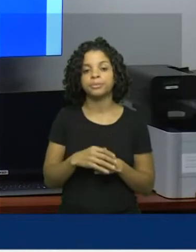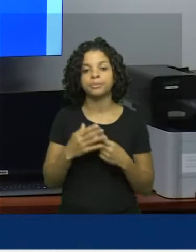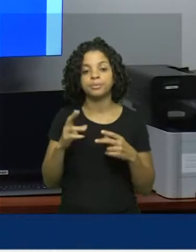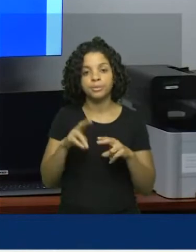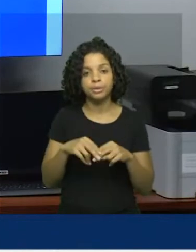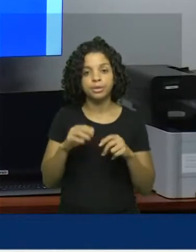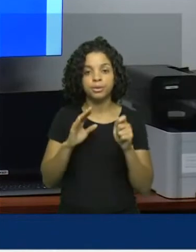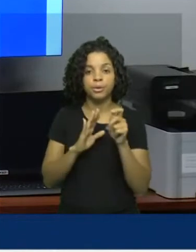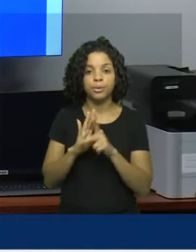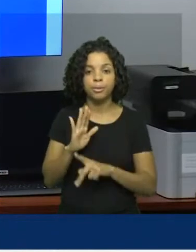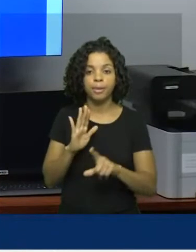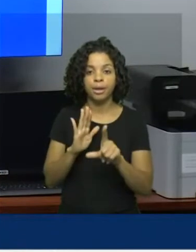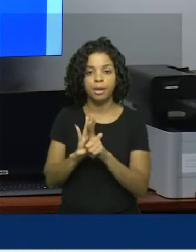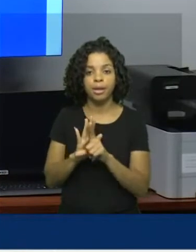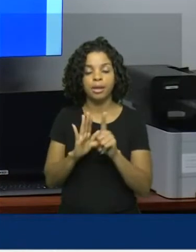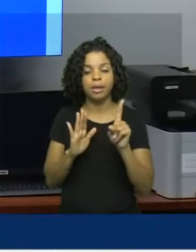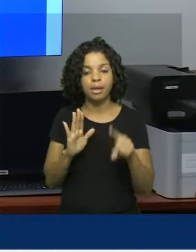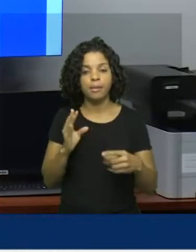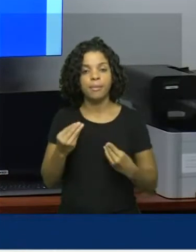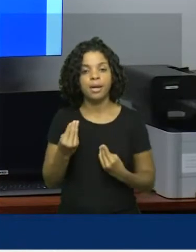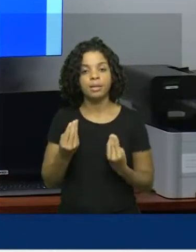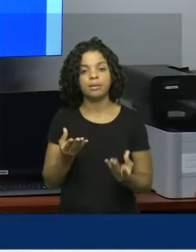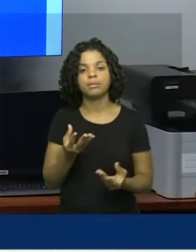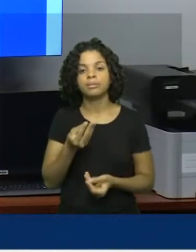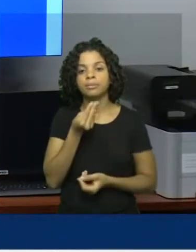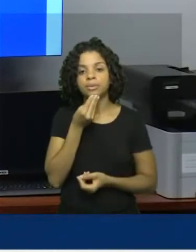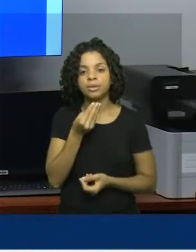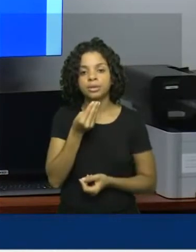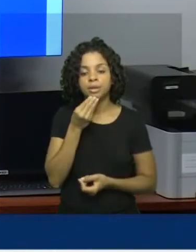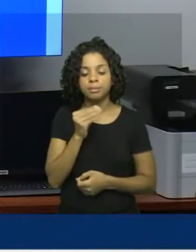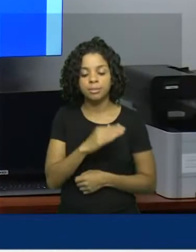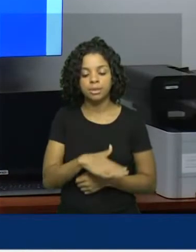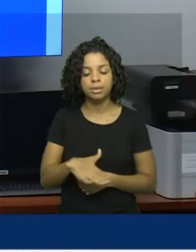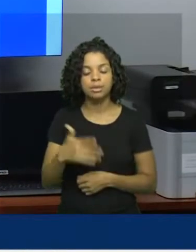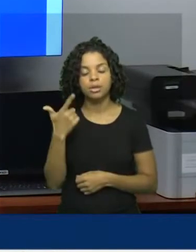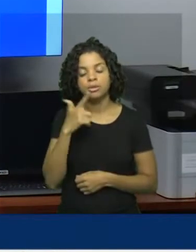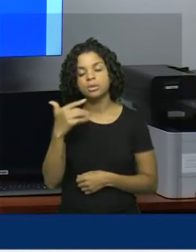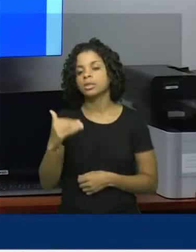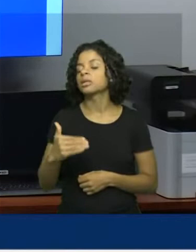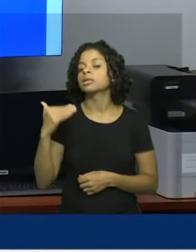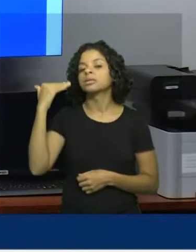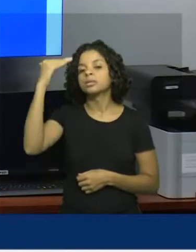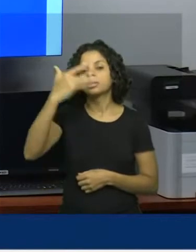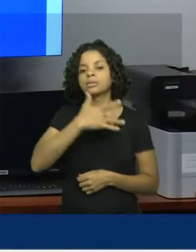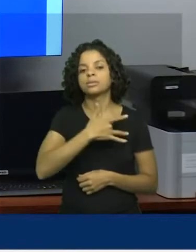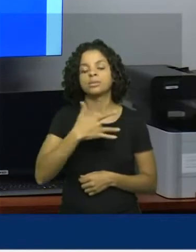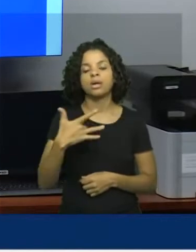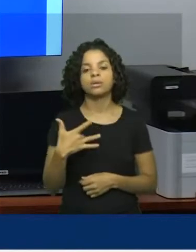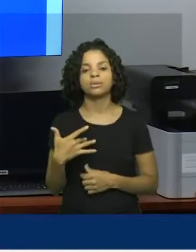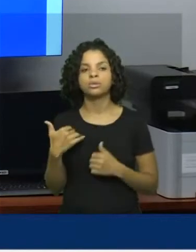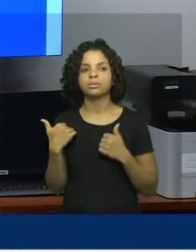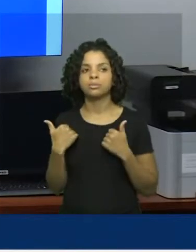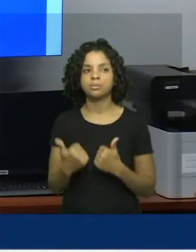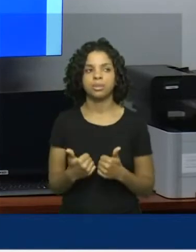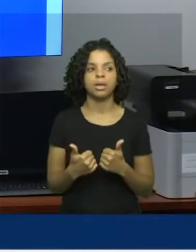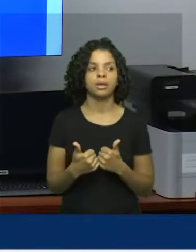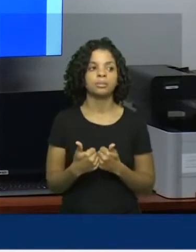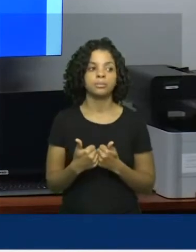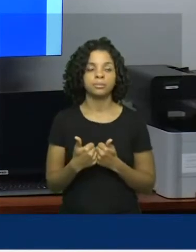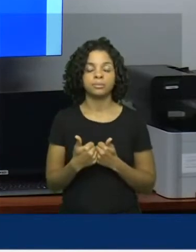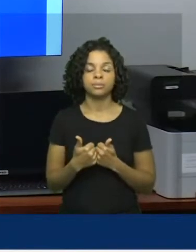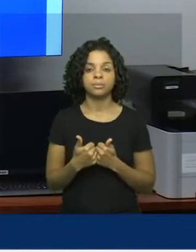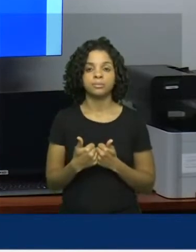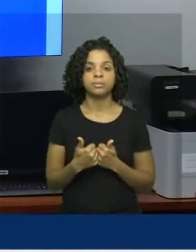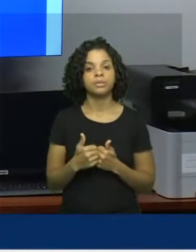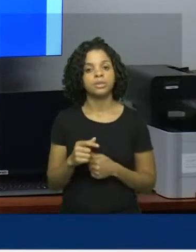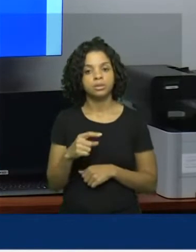oportunidade para que essas crianças possam se tornar adultos com mais saúde. Quem sabe a gente consiga